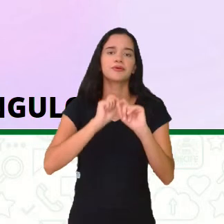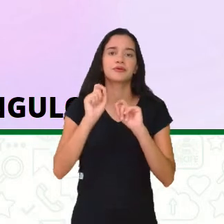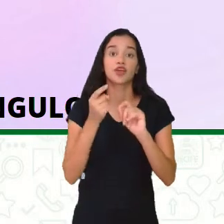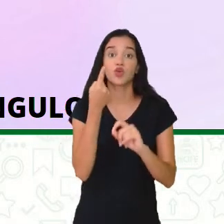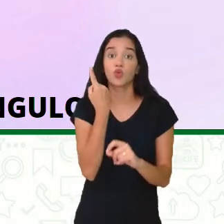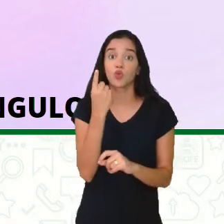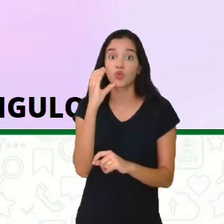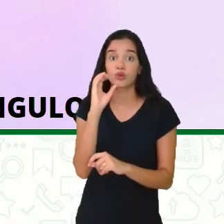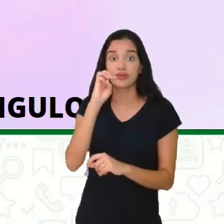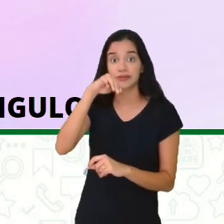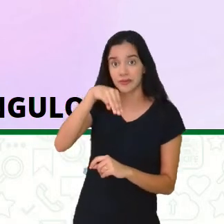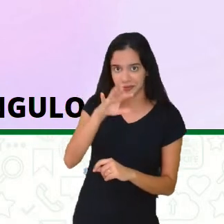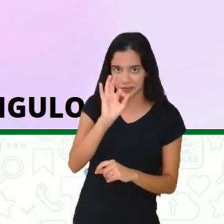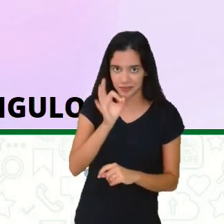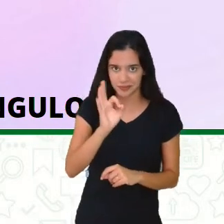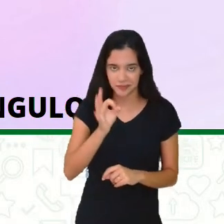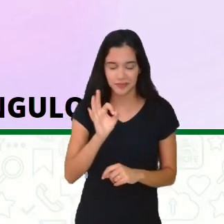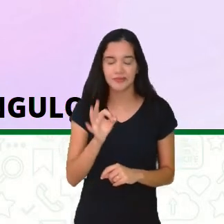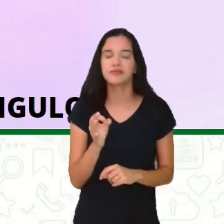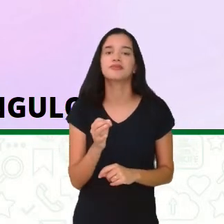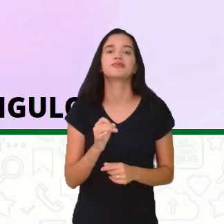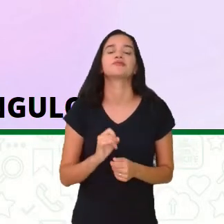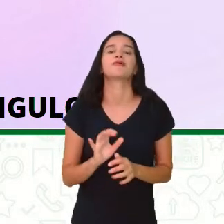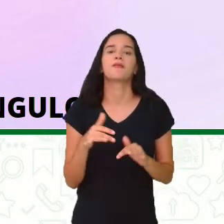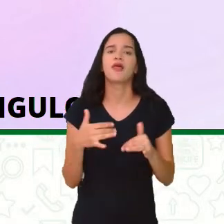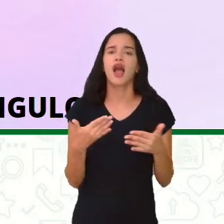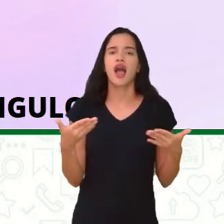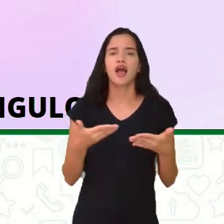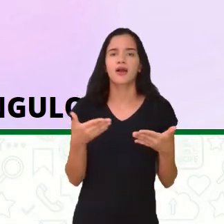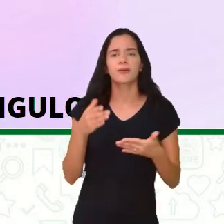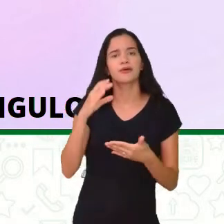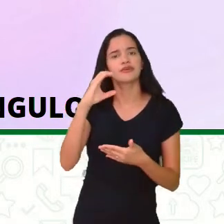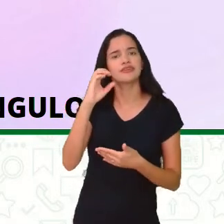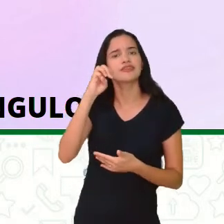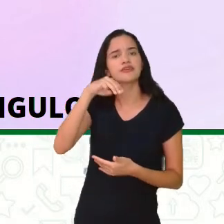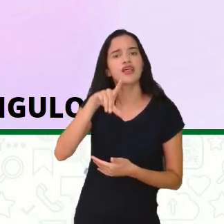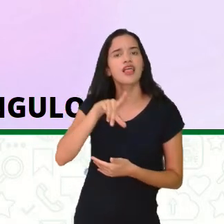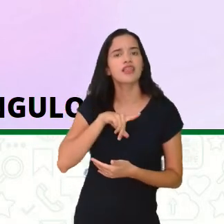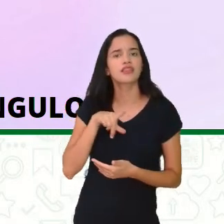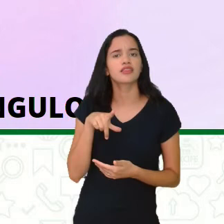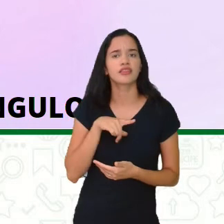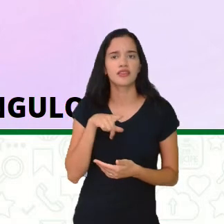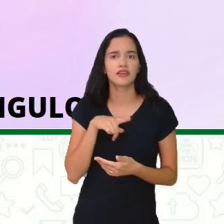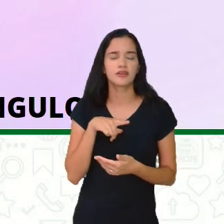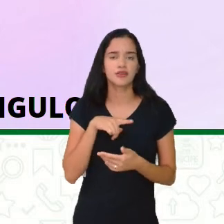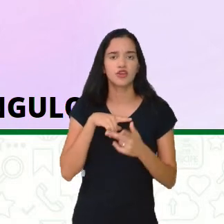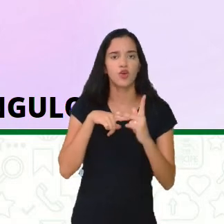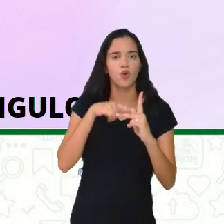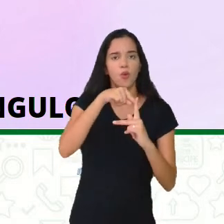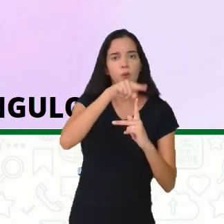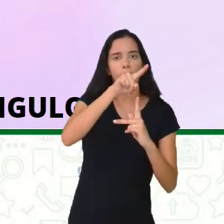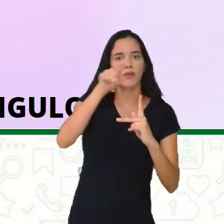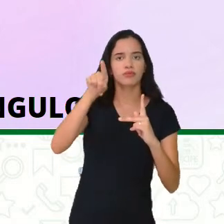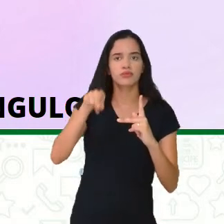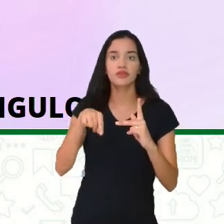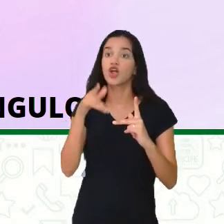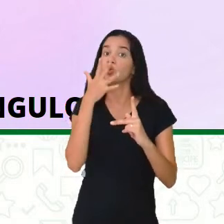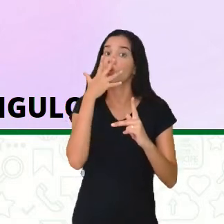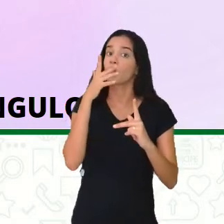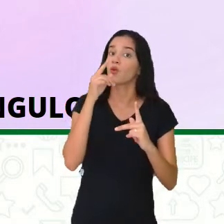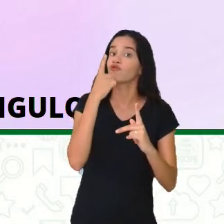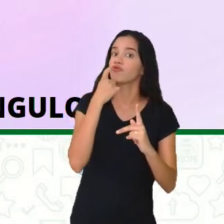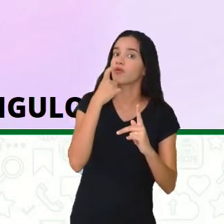1 centímetro, certo? Então, quantos centímetros tem o perímetro dessa figura